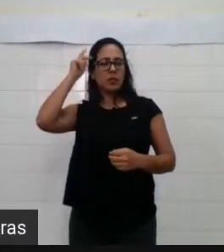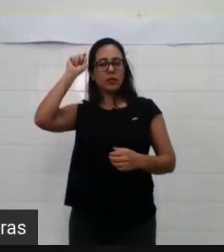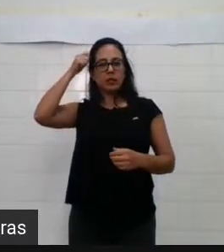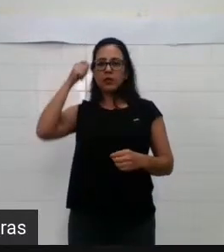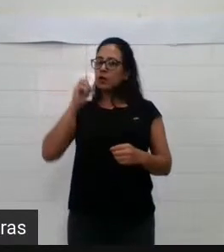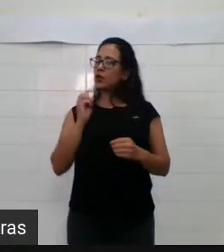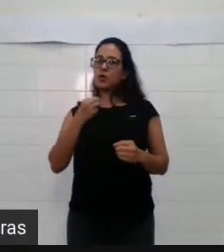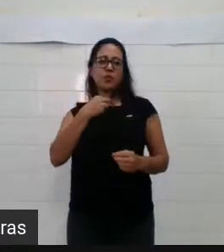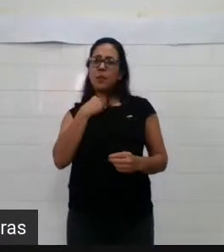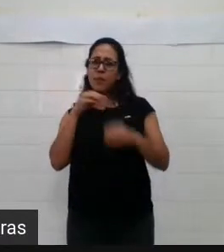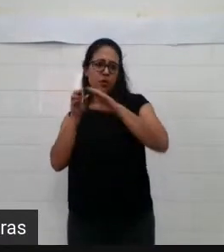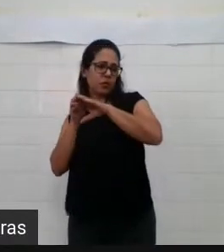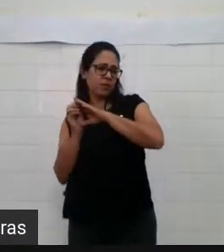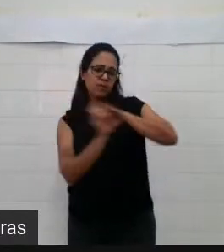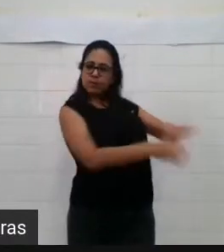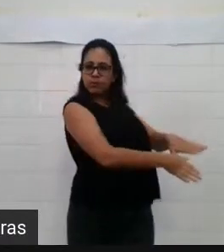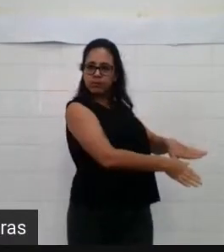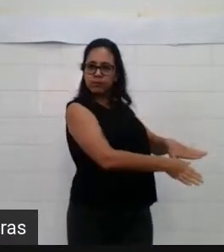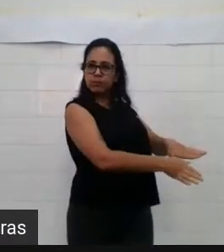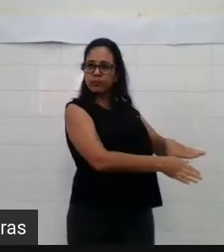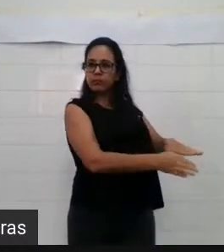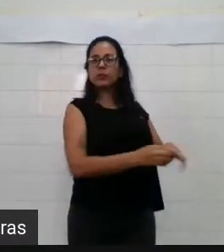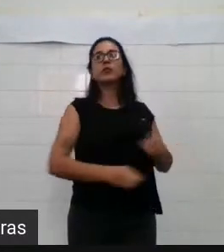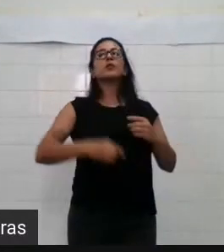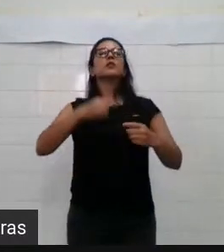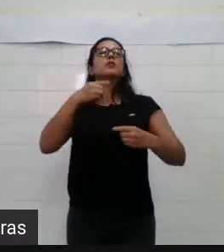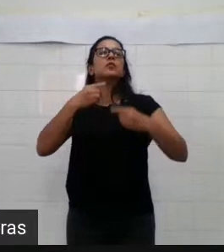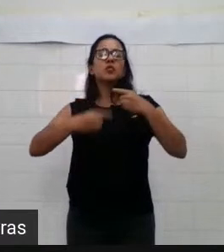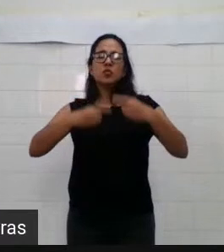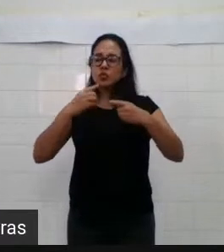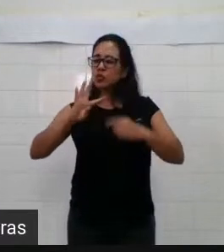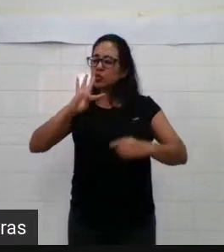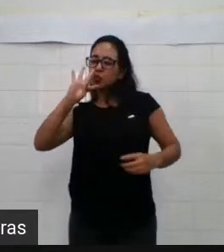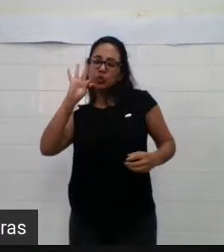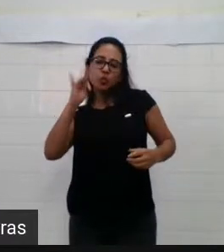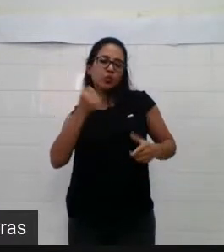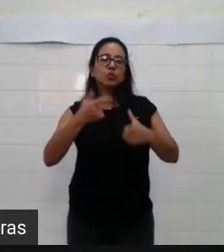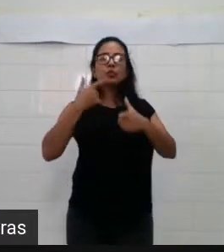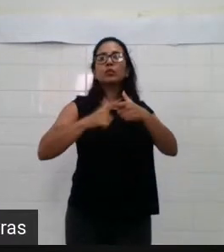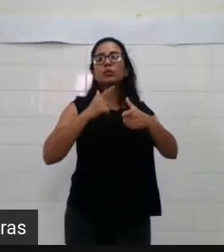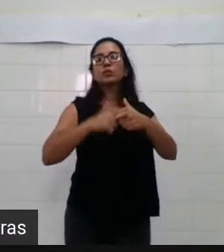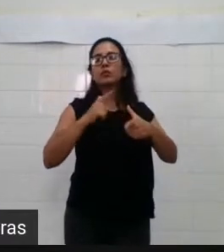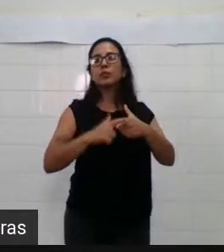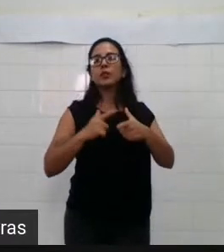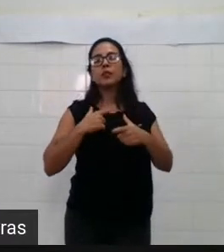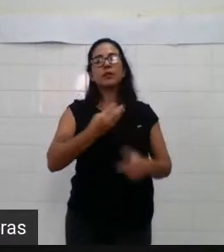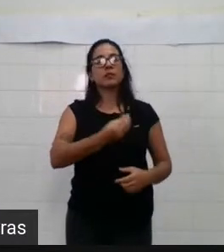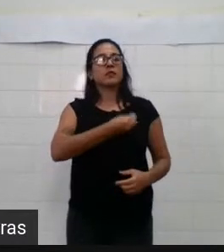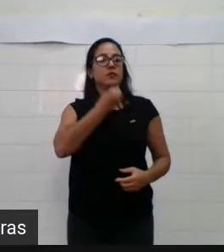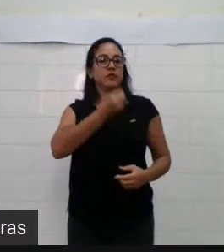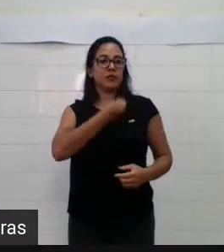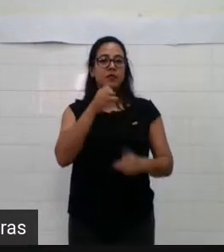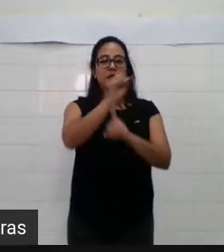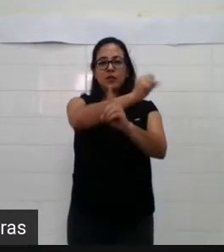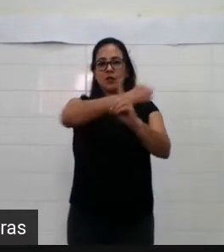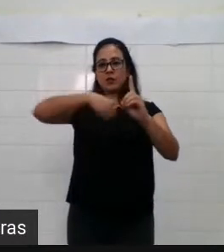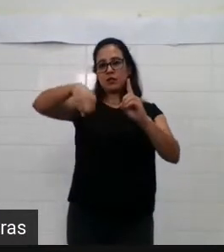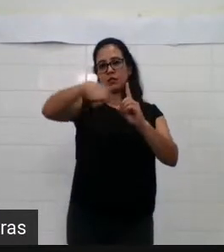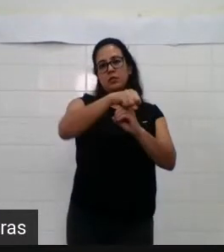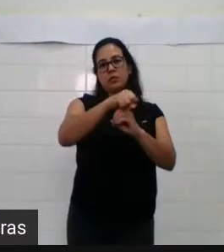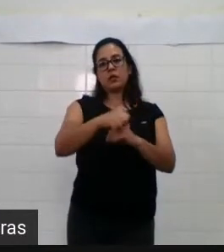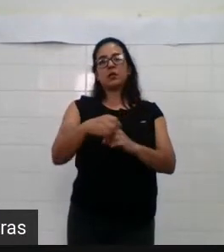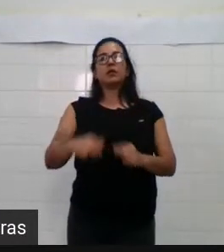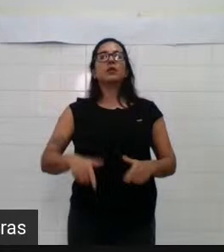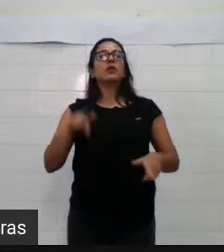negada, que discute todos os impasses que isso representa numa sociedade como a brasileira.